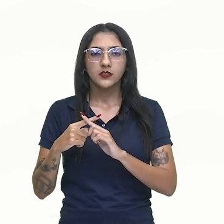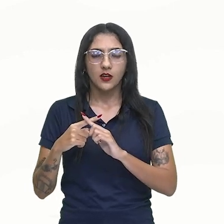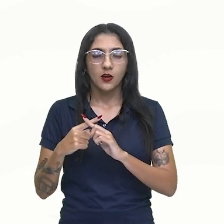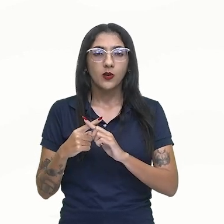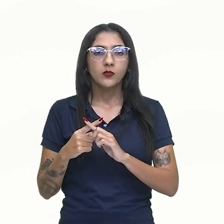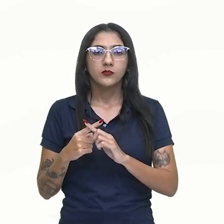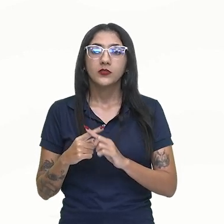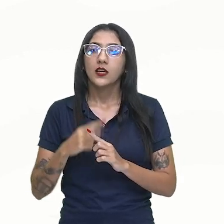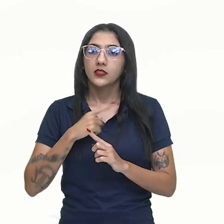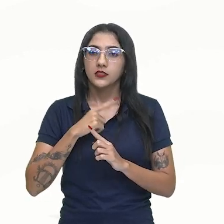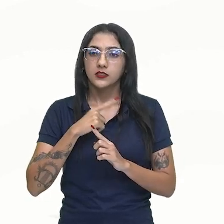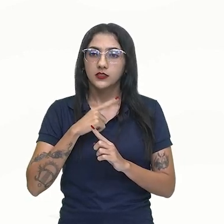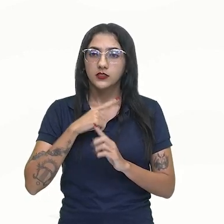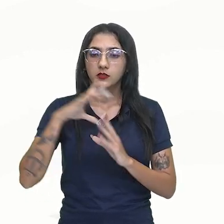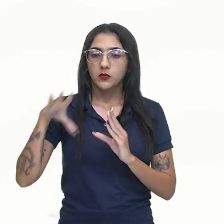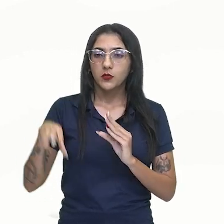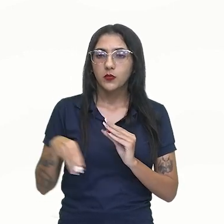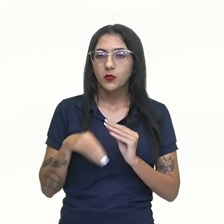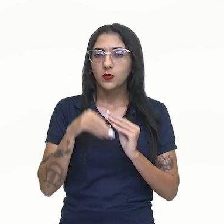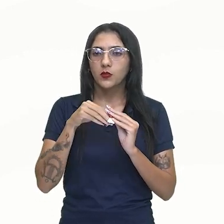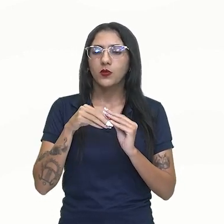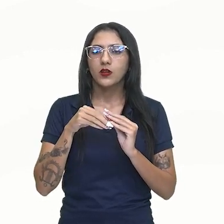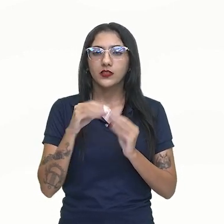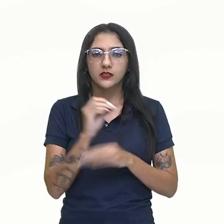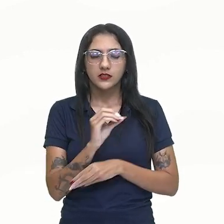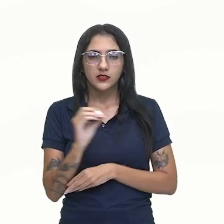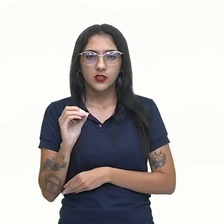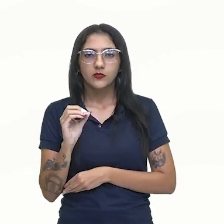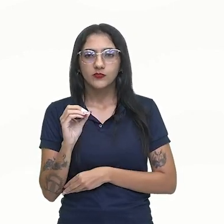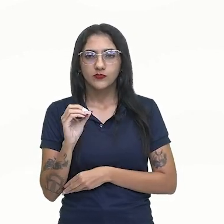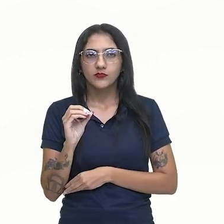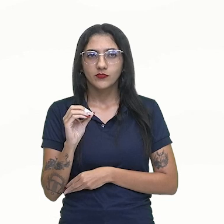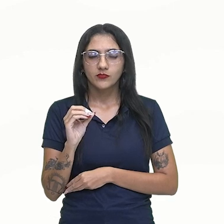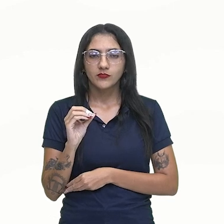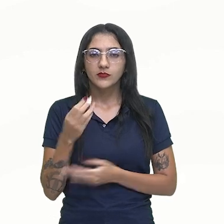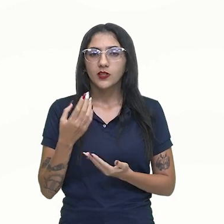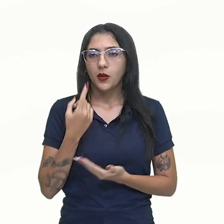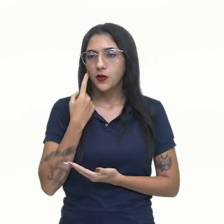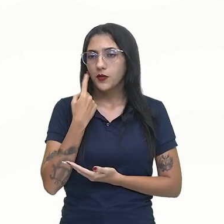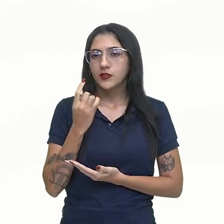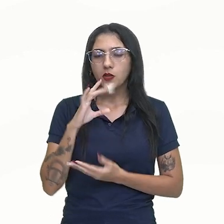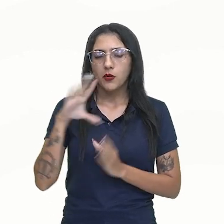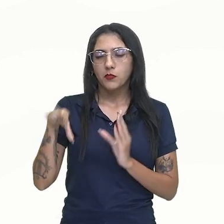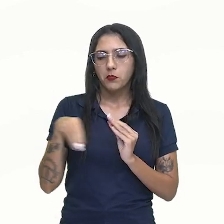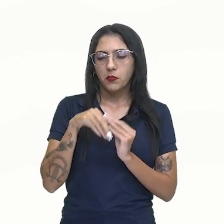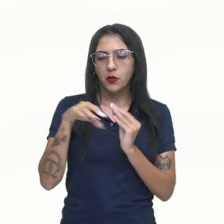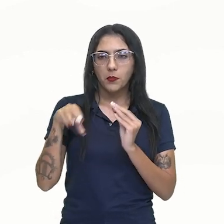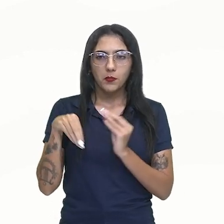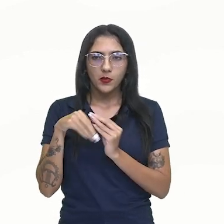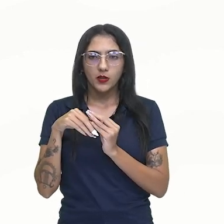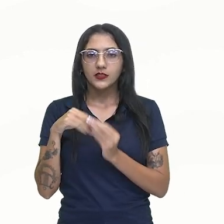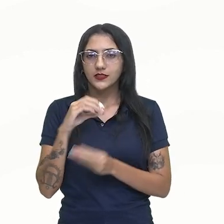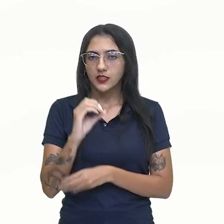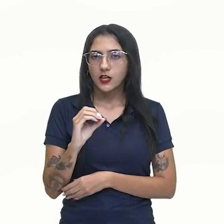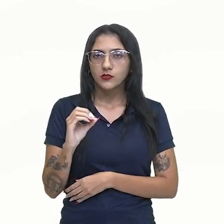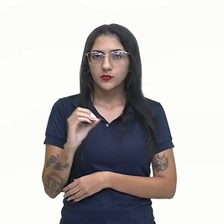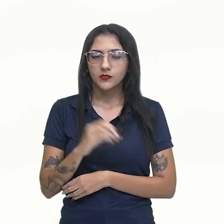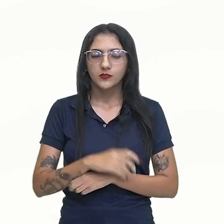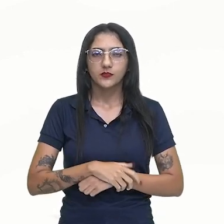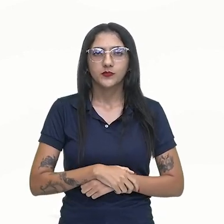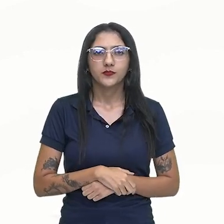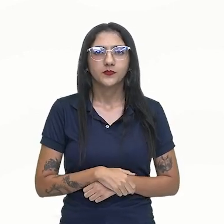gente faz, a gente desloca 2 casas para a direita, que nesse caso aqui, né, a gente foi acrescentando com zeros, tá